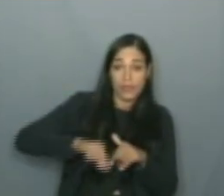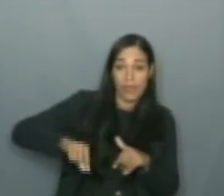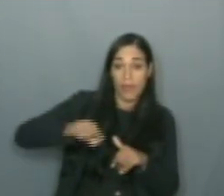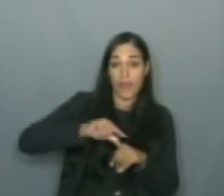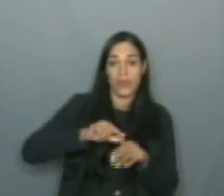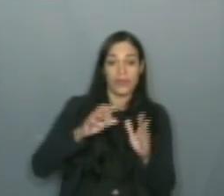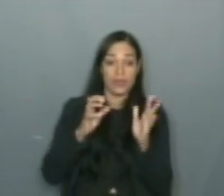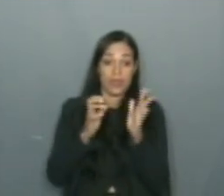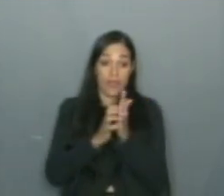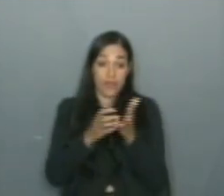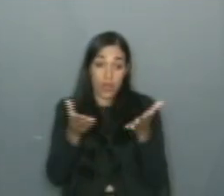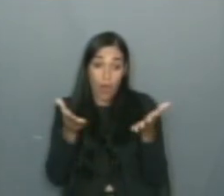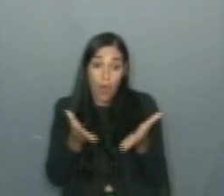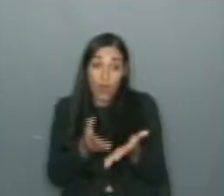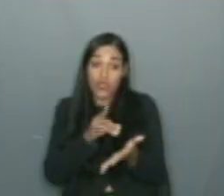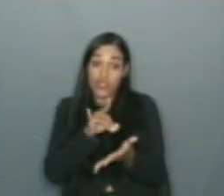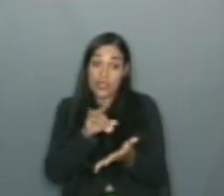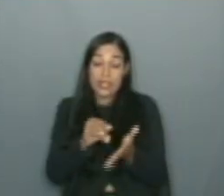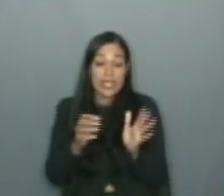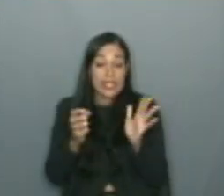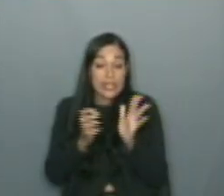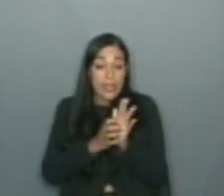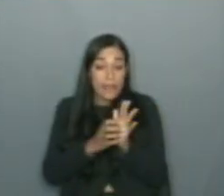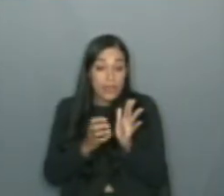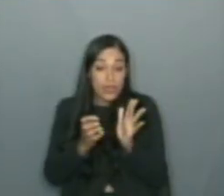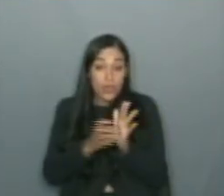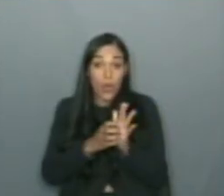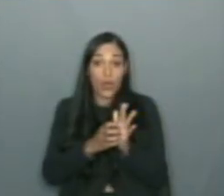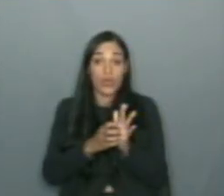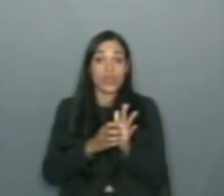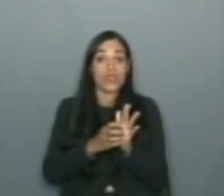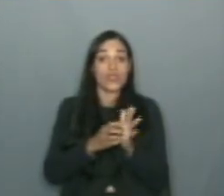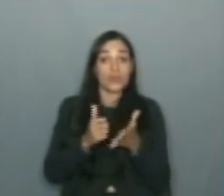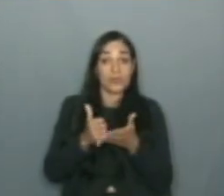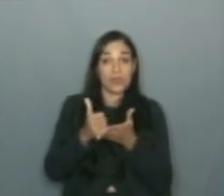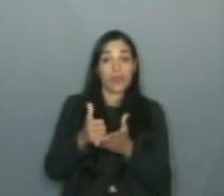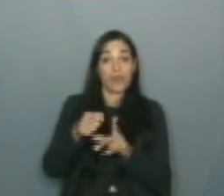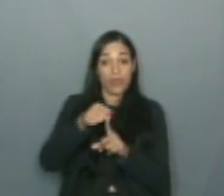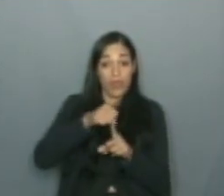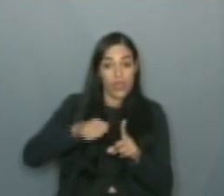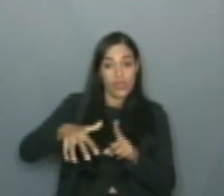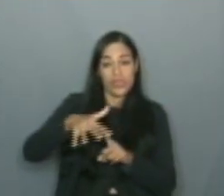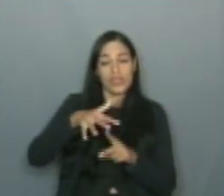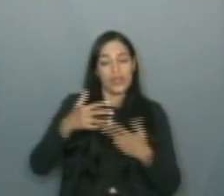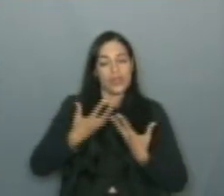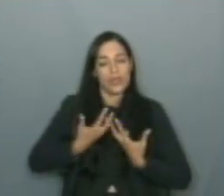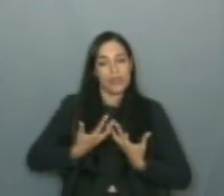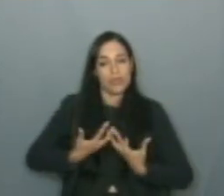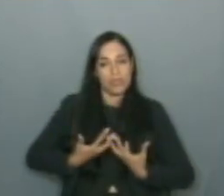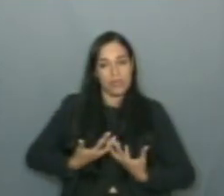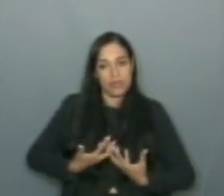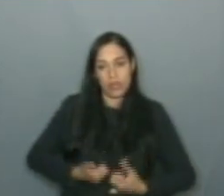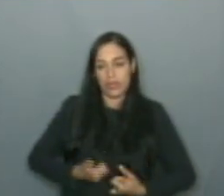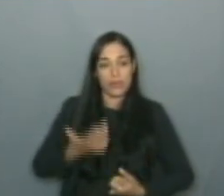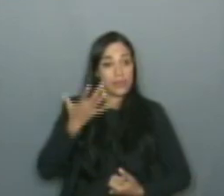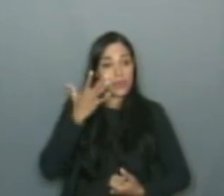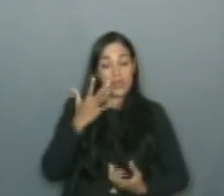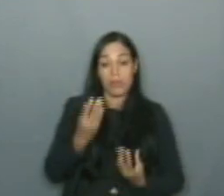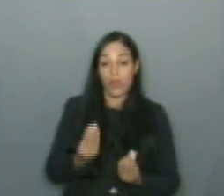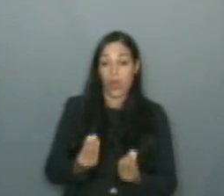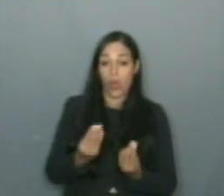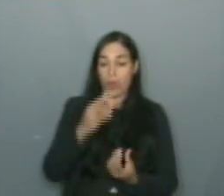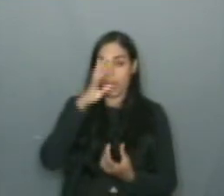Servidores, hoje, dia do servidor inclusive, servidores da assistência social exaustos. Já não sabem o que